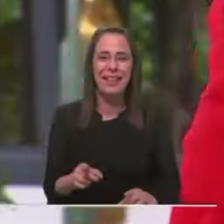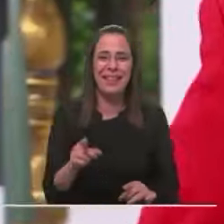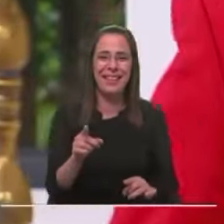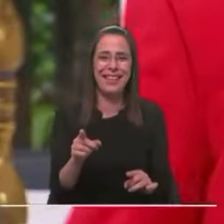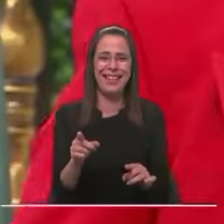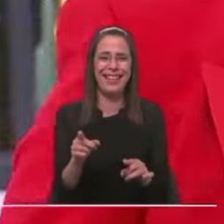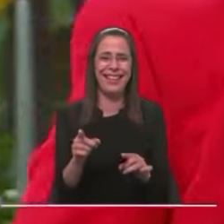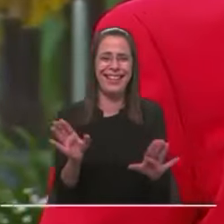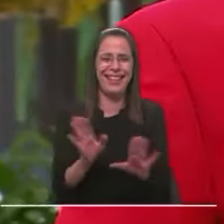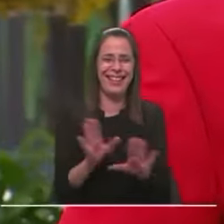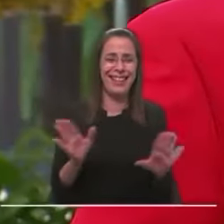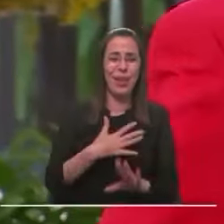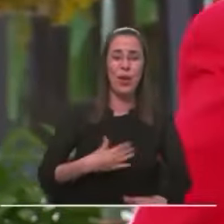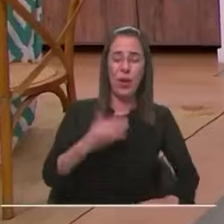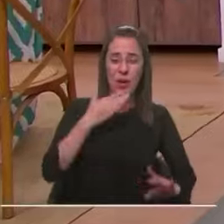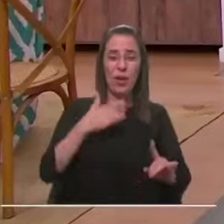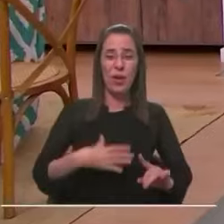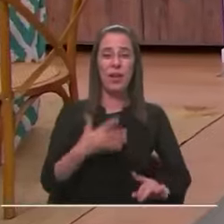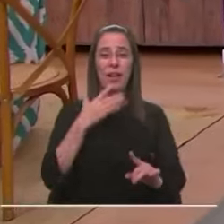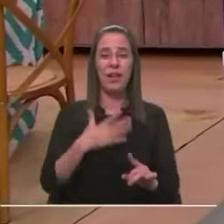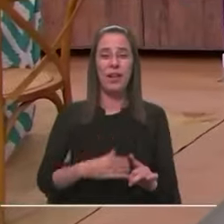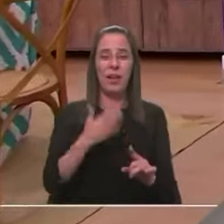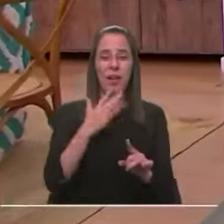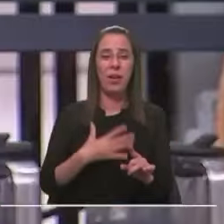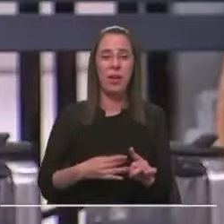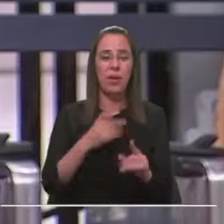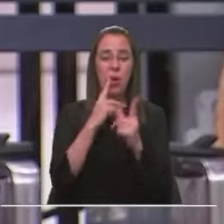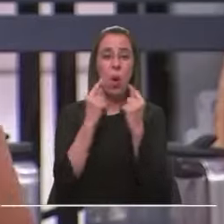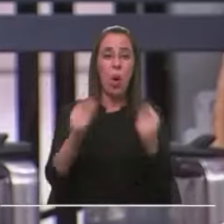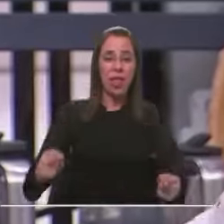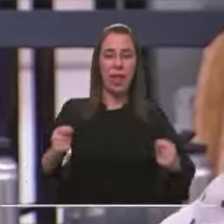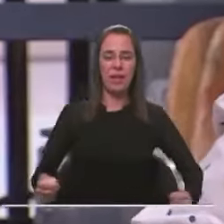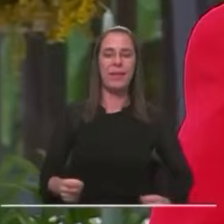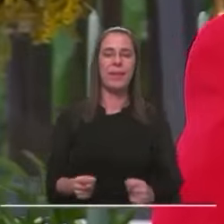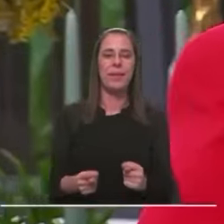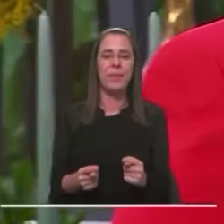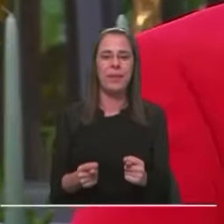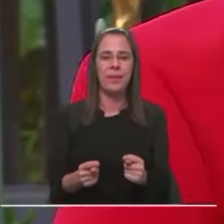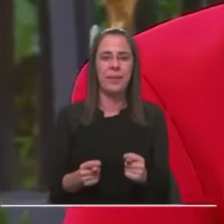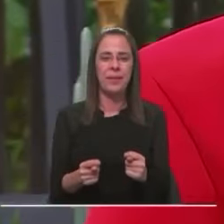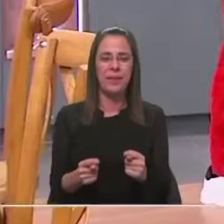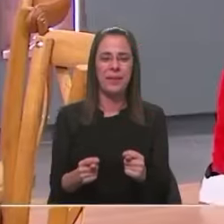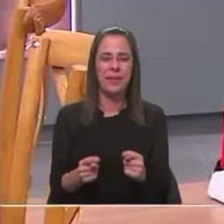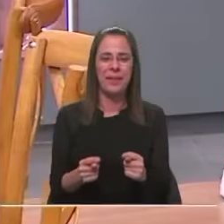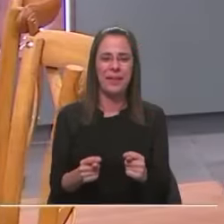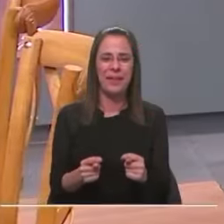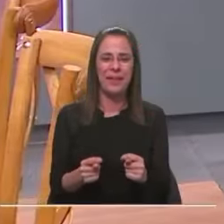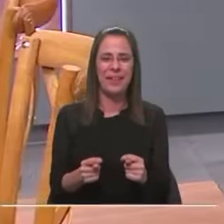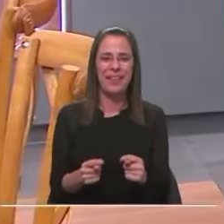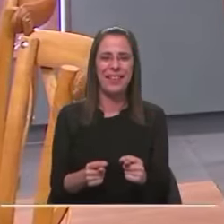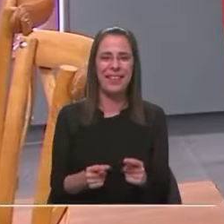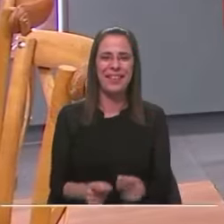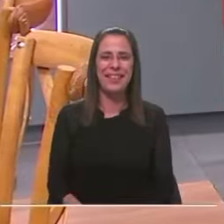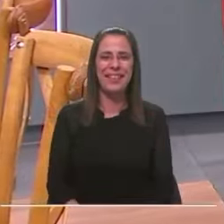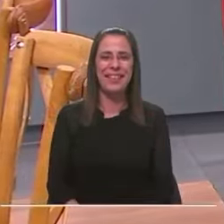toma. Então. E eu gosto de picante, hein? Eu gosto de picante. Eu não, eu odeio. Ah, olha, aqui. Deve, deve,